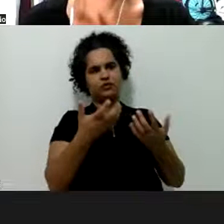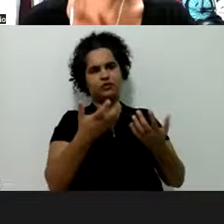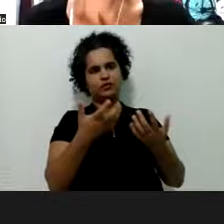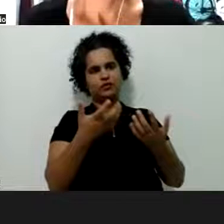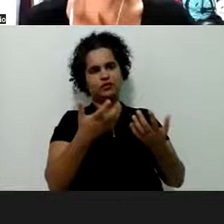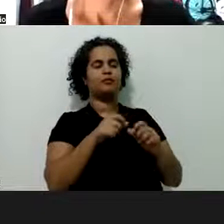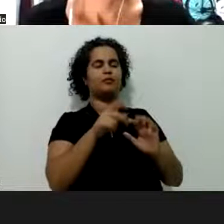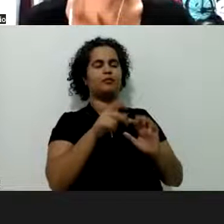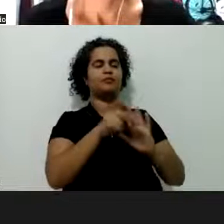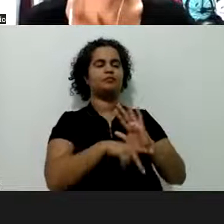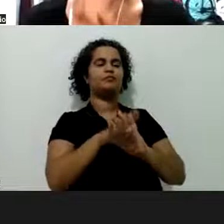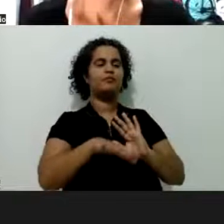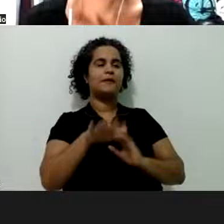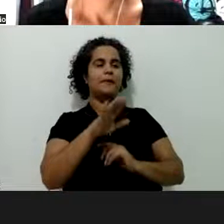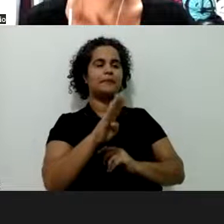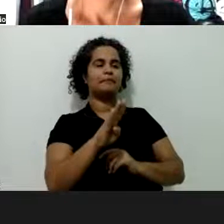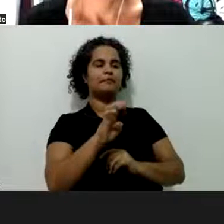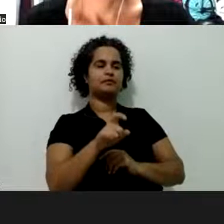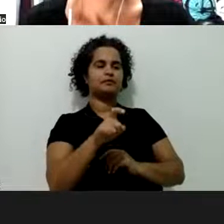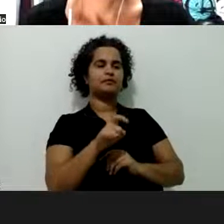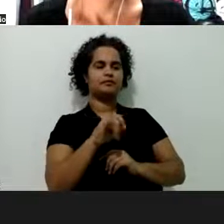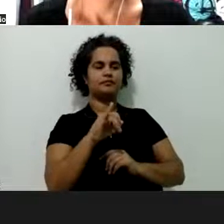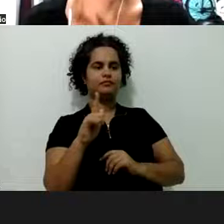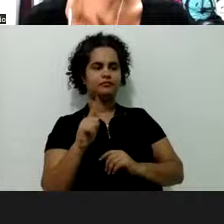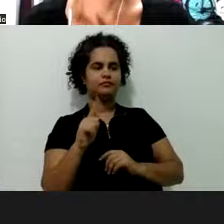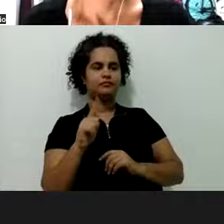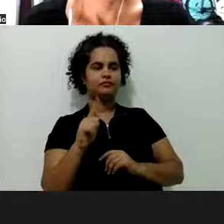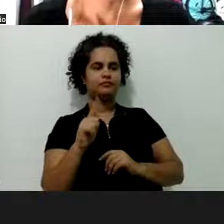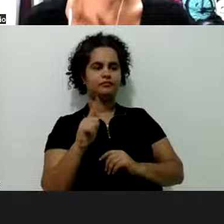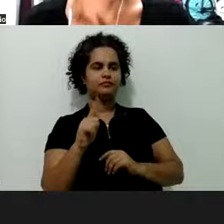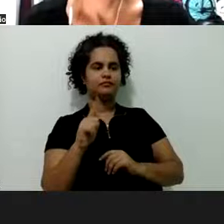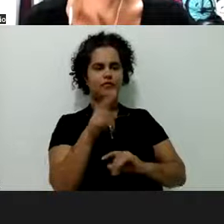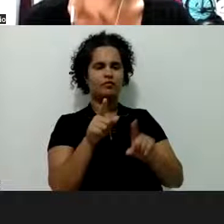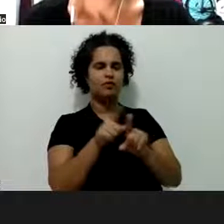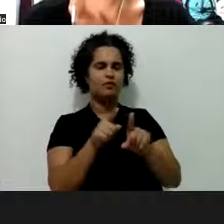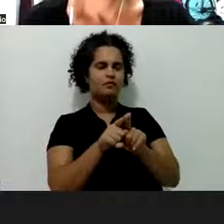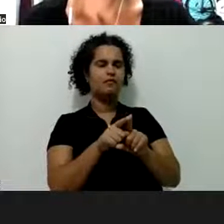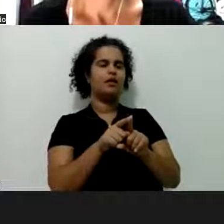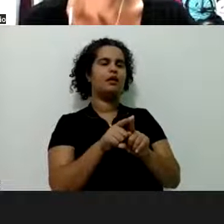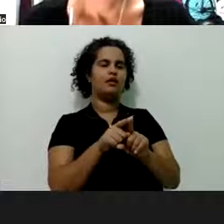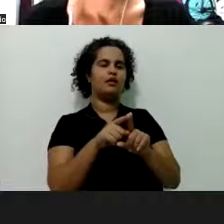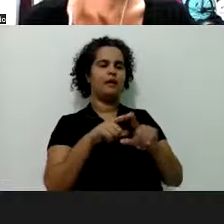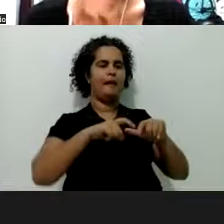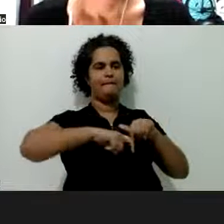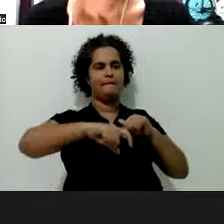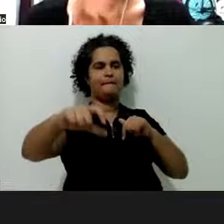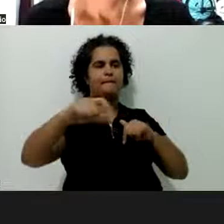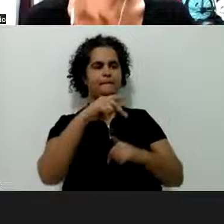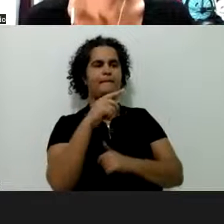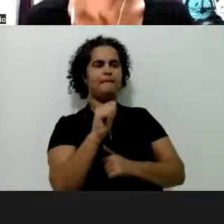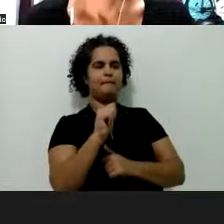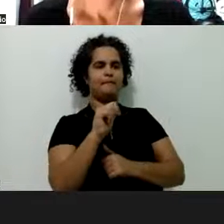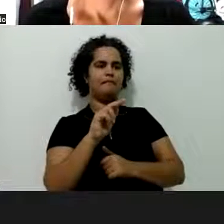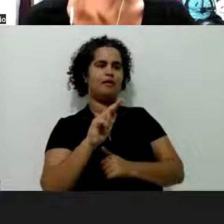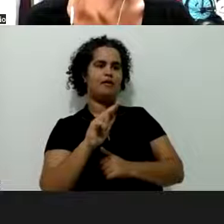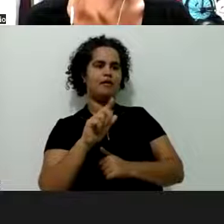né? Então, a gente vê isso também na Paulista, quando fechou a Paulista, né, aos finais de semana. Houve também uma